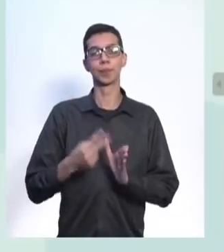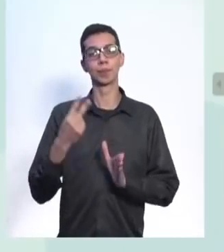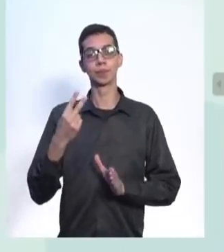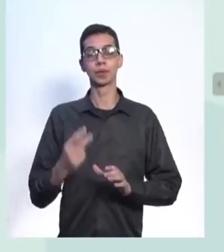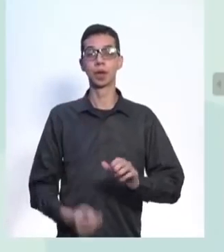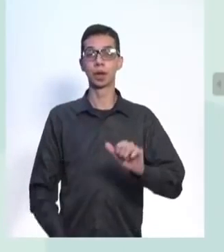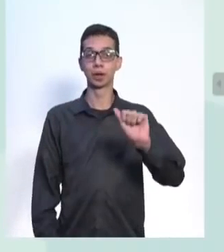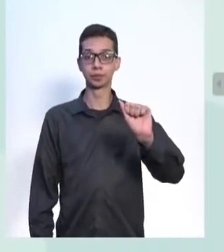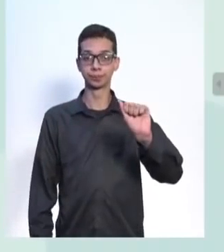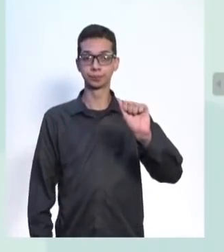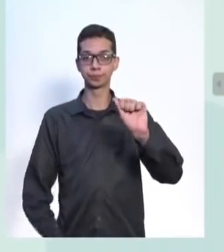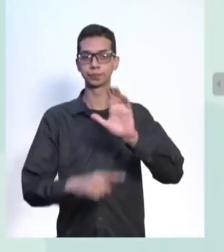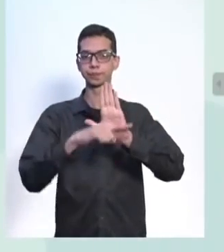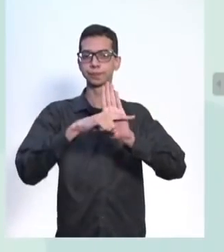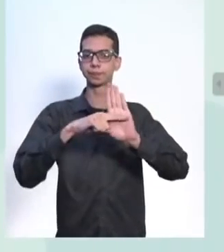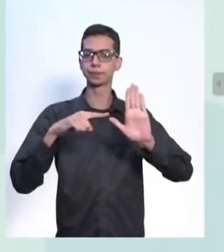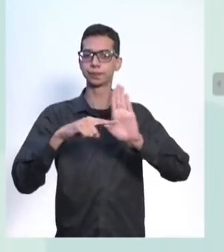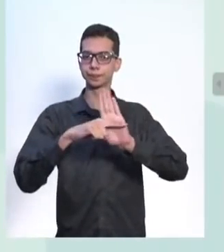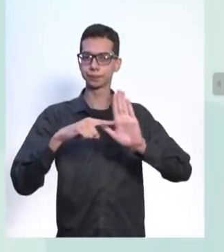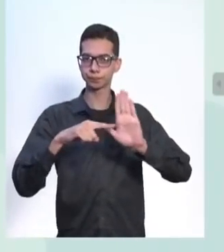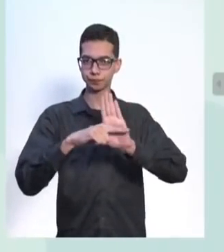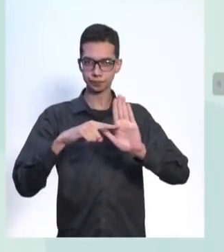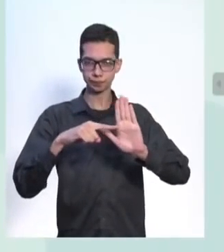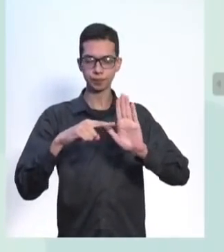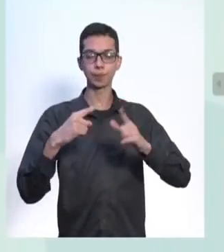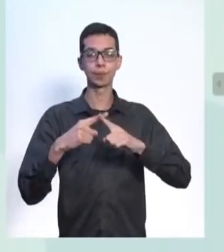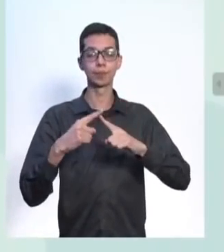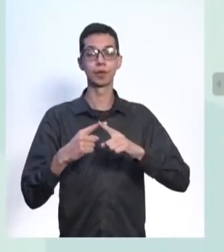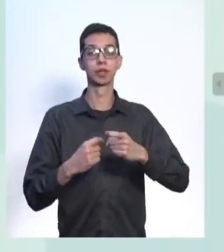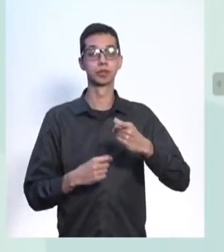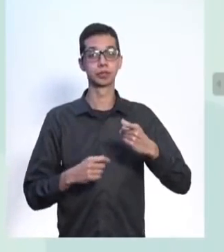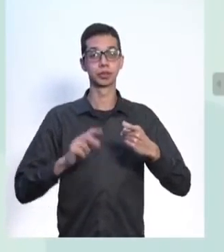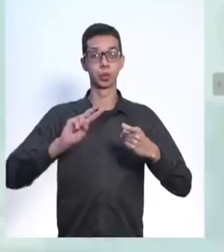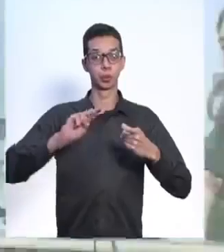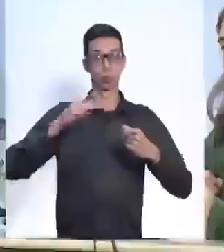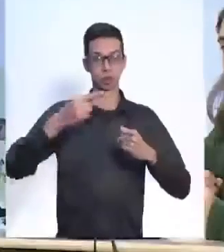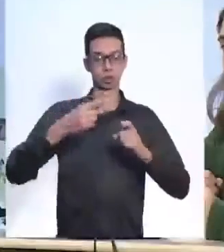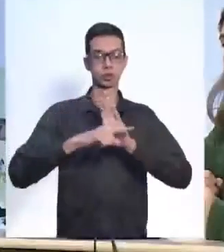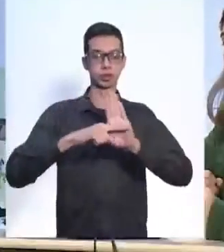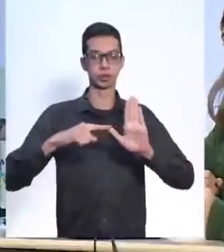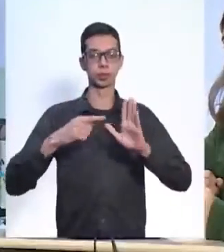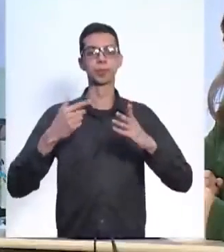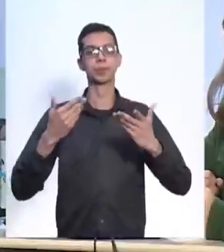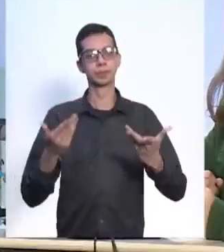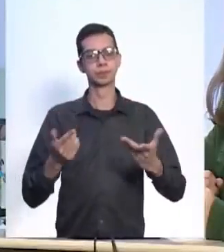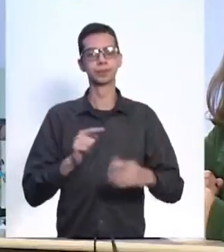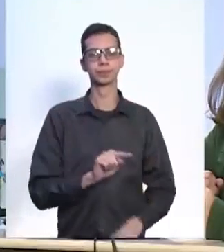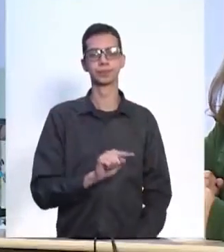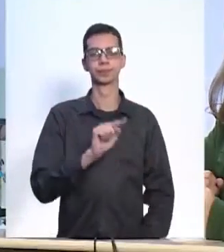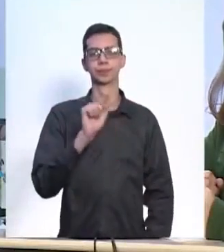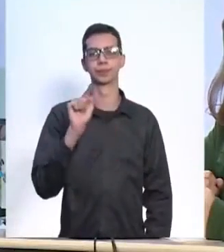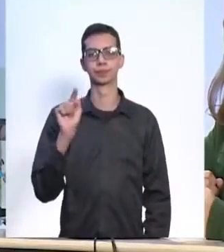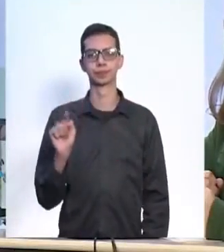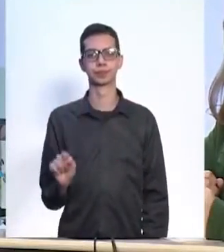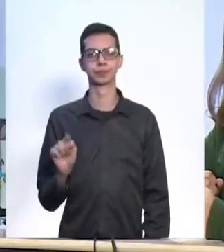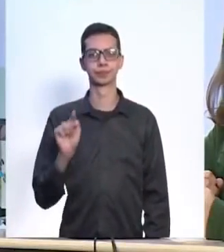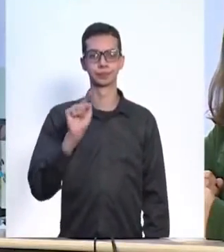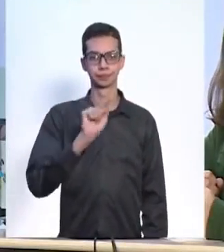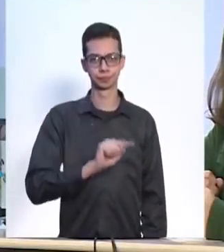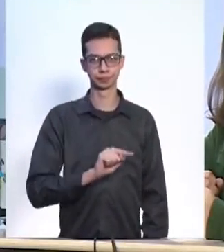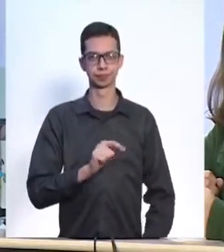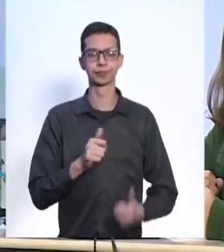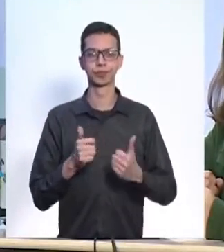é negativo, isto é, quem acompanha x ao quadrado é negativo, então a concavidade está voltada